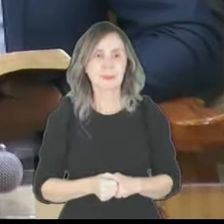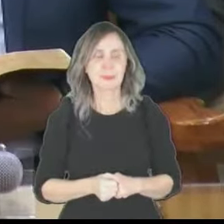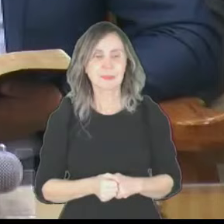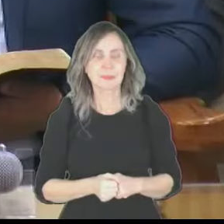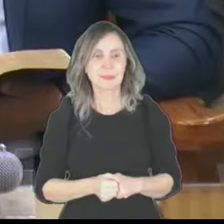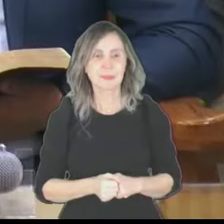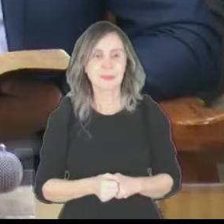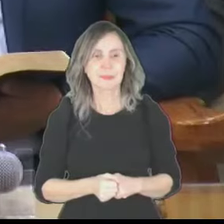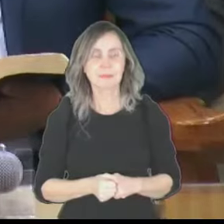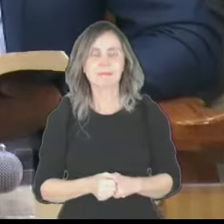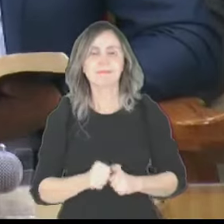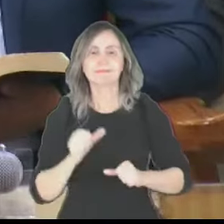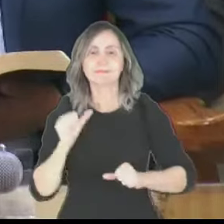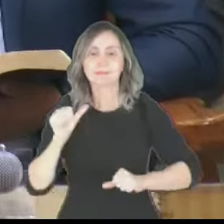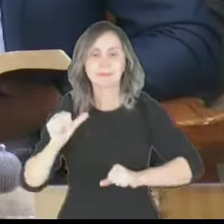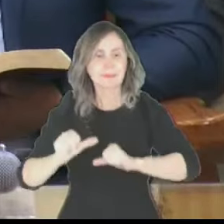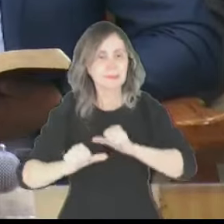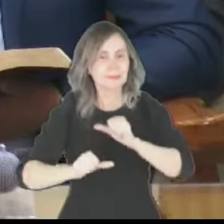Transformai-vos